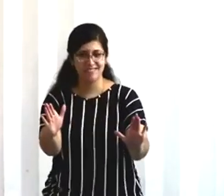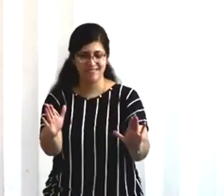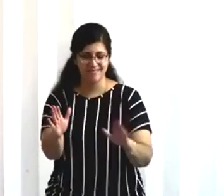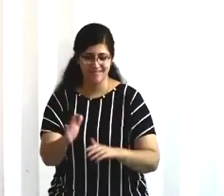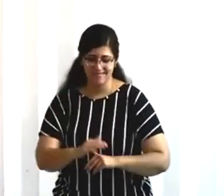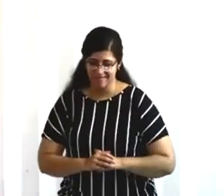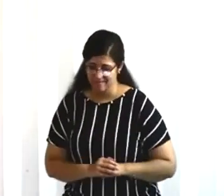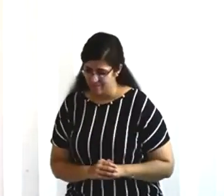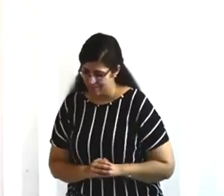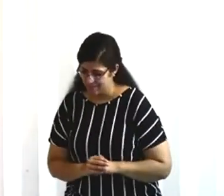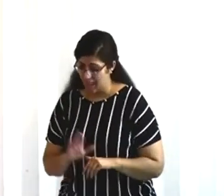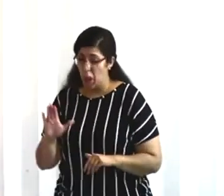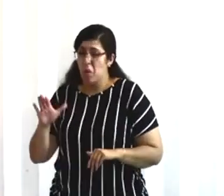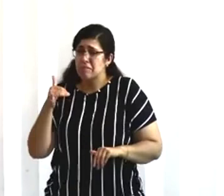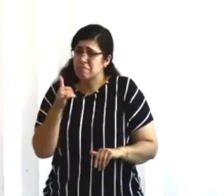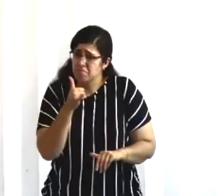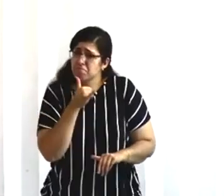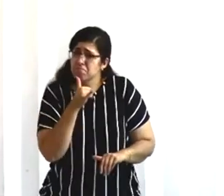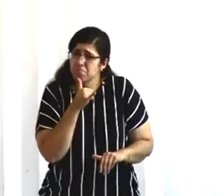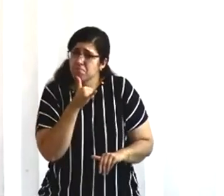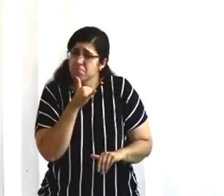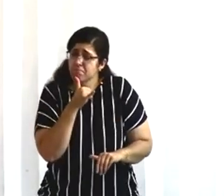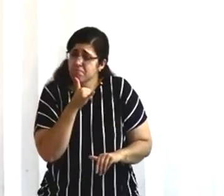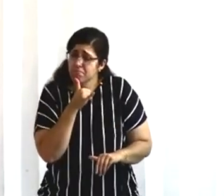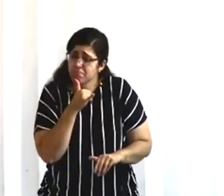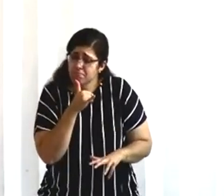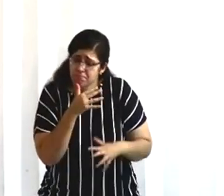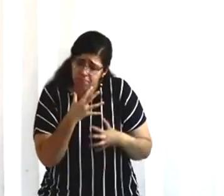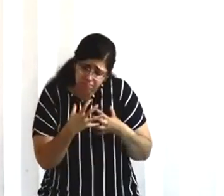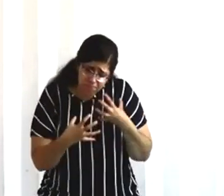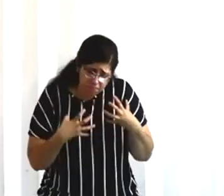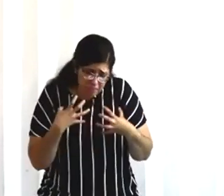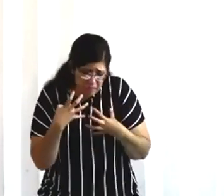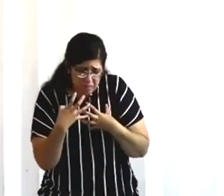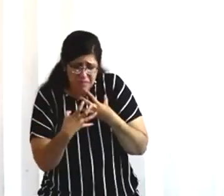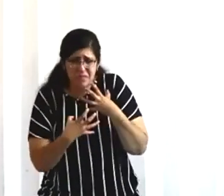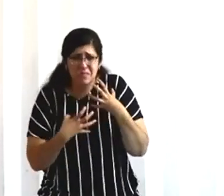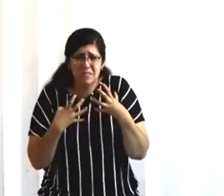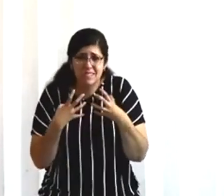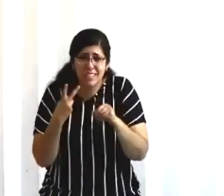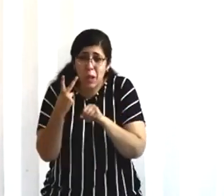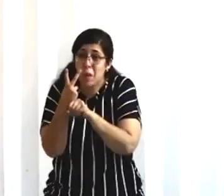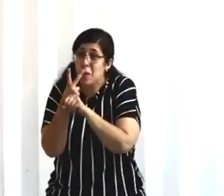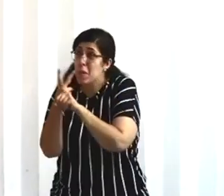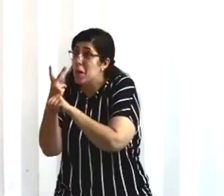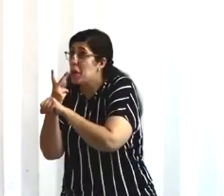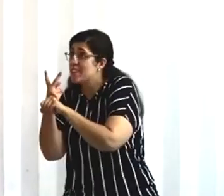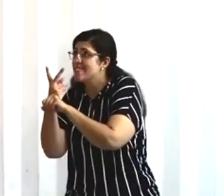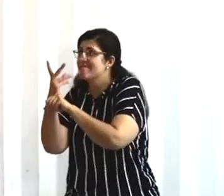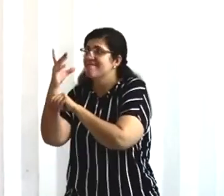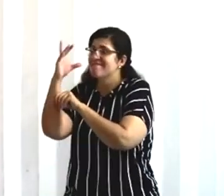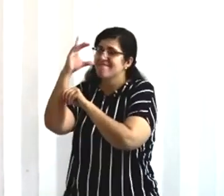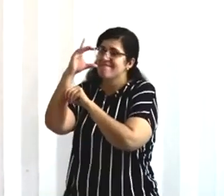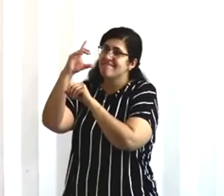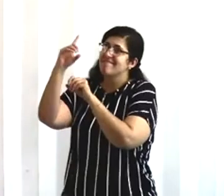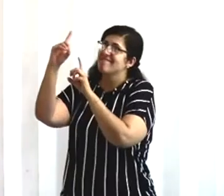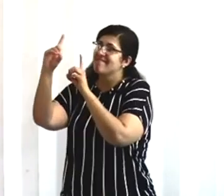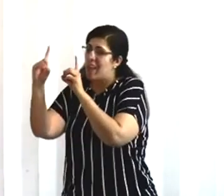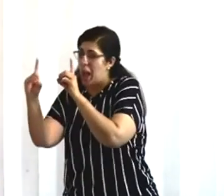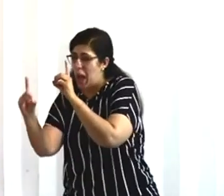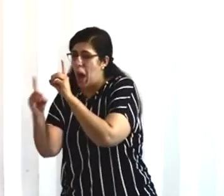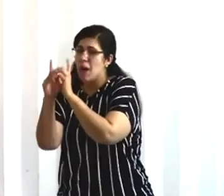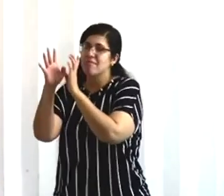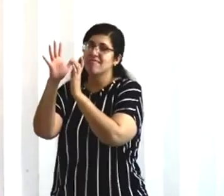Quando você estiver triste, quando você estiver desesperado, angustiado, você sabe a quem você